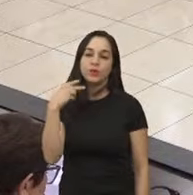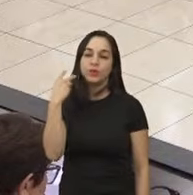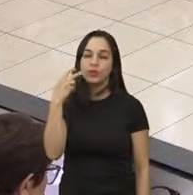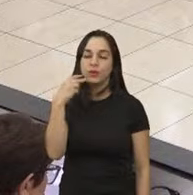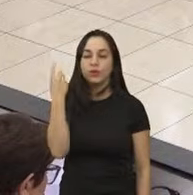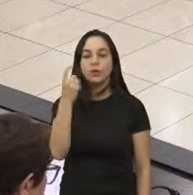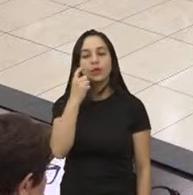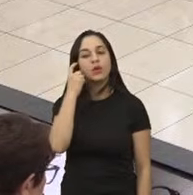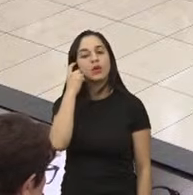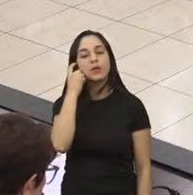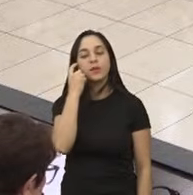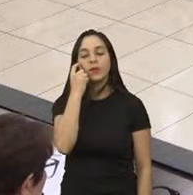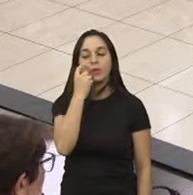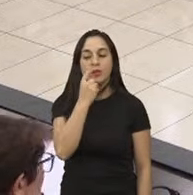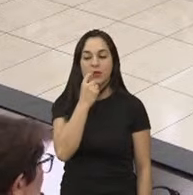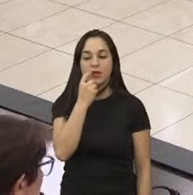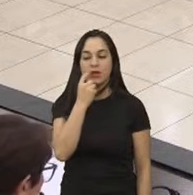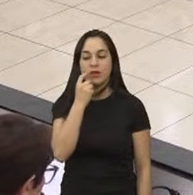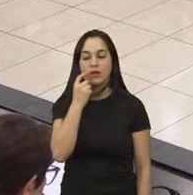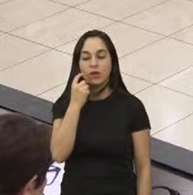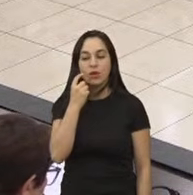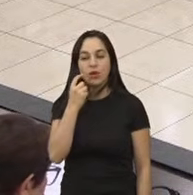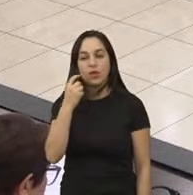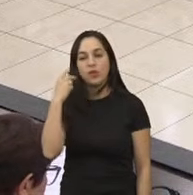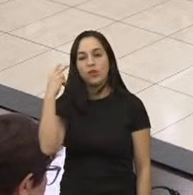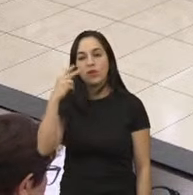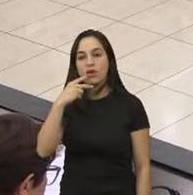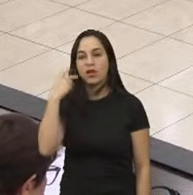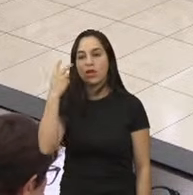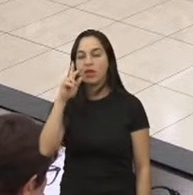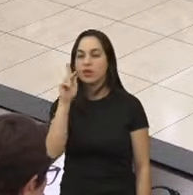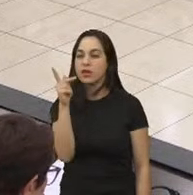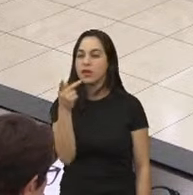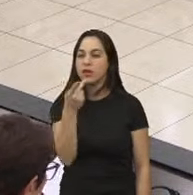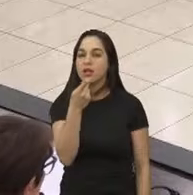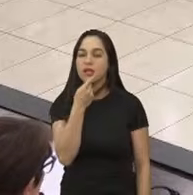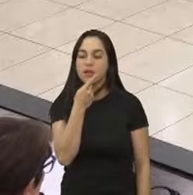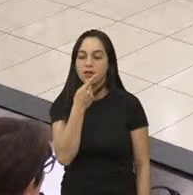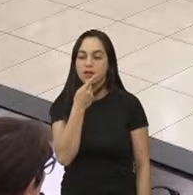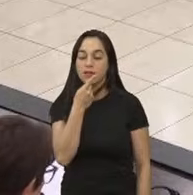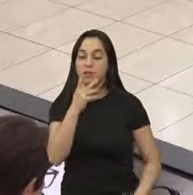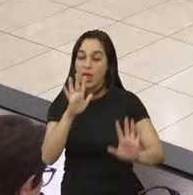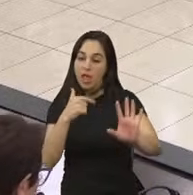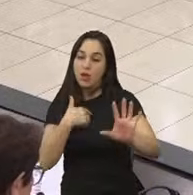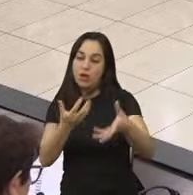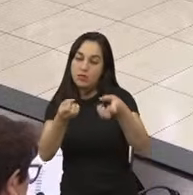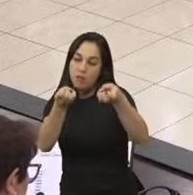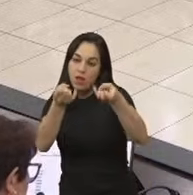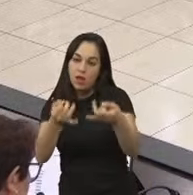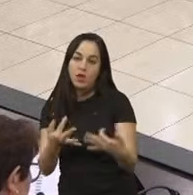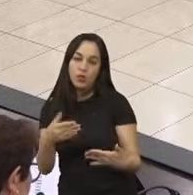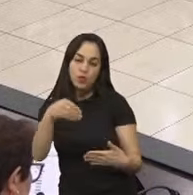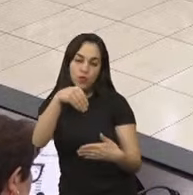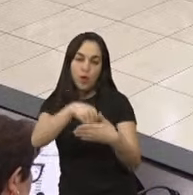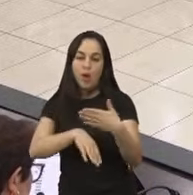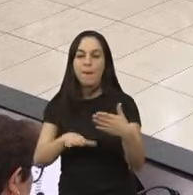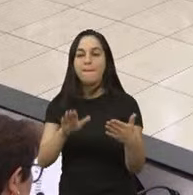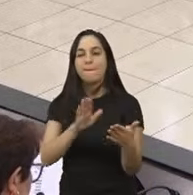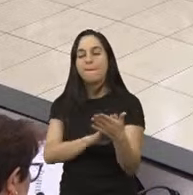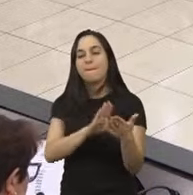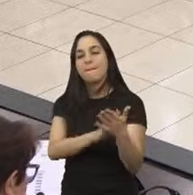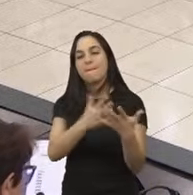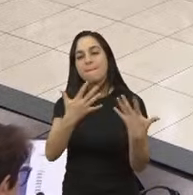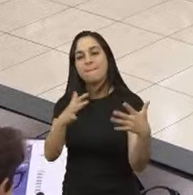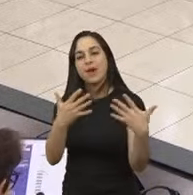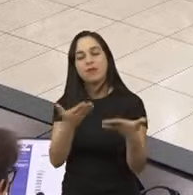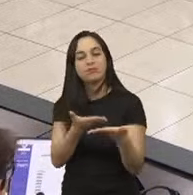vereador Gabriel Belém? Como vota o vereador Hernani Barreto? Quero justificar o voto, dar os parabéns a